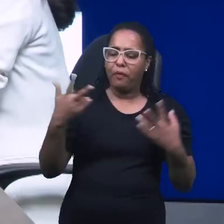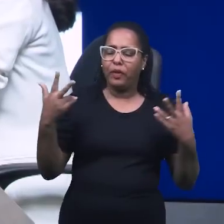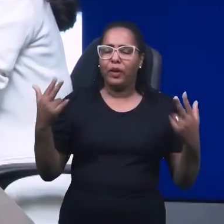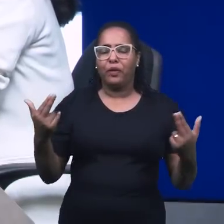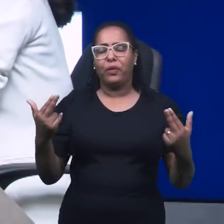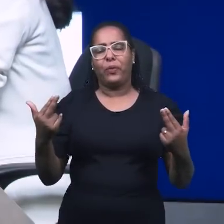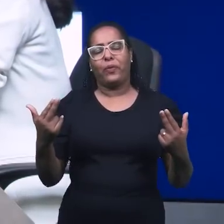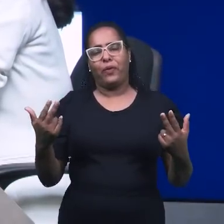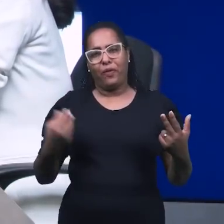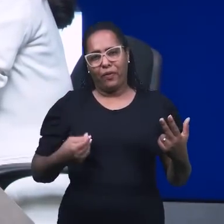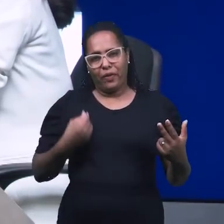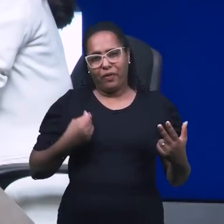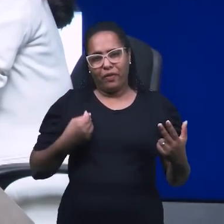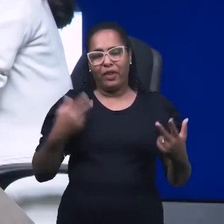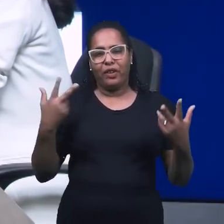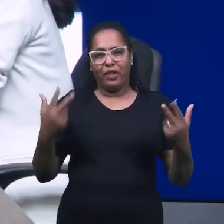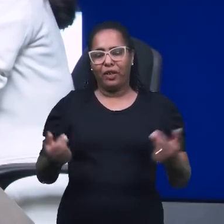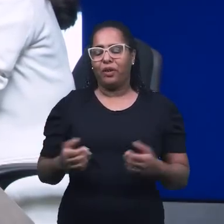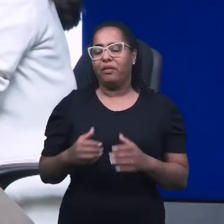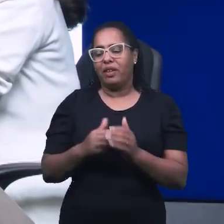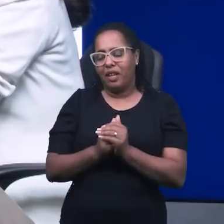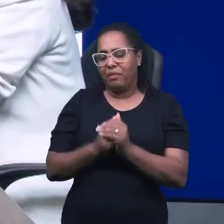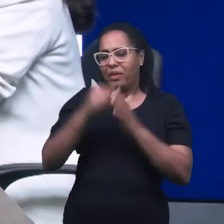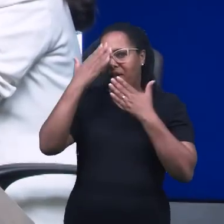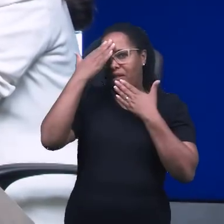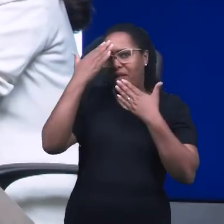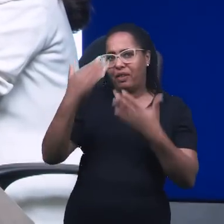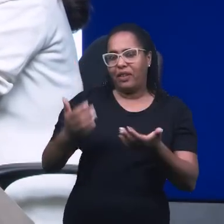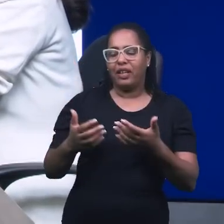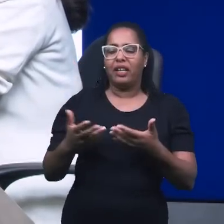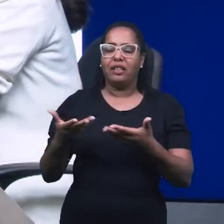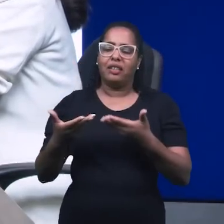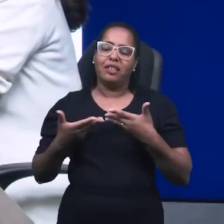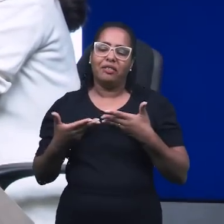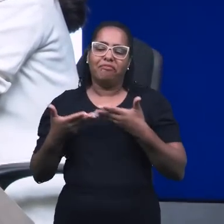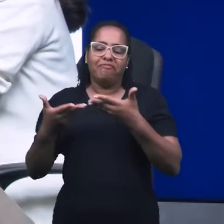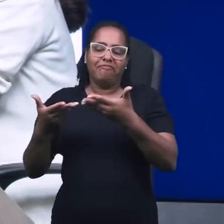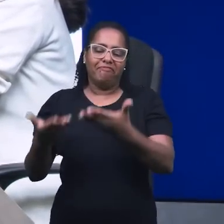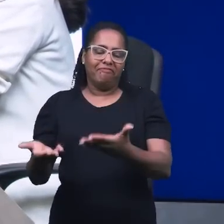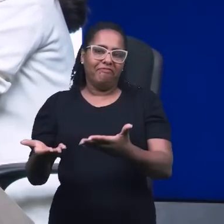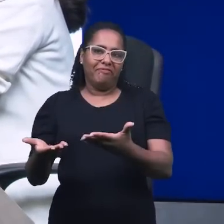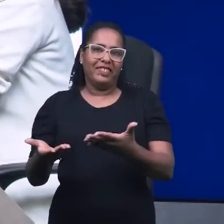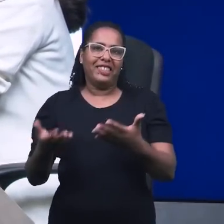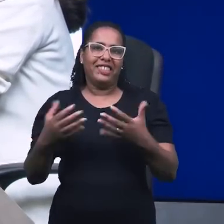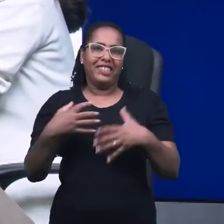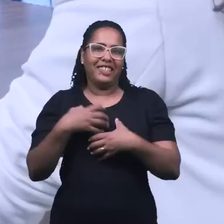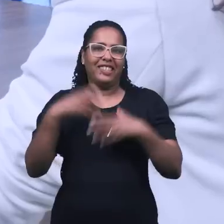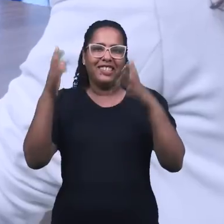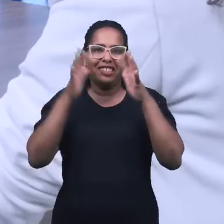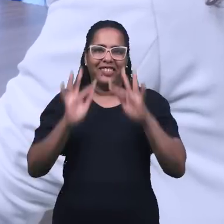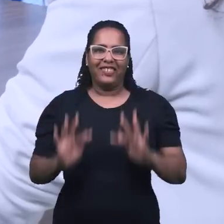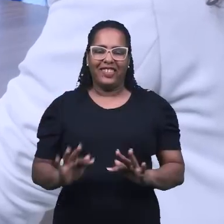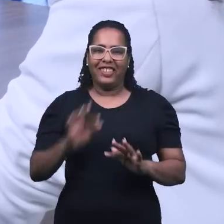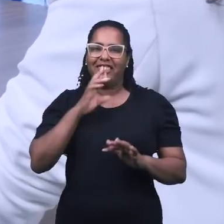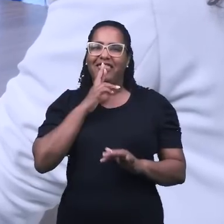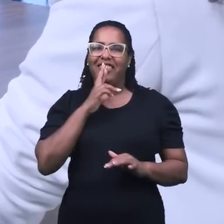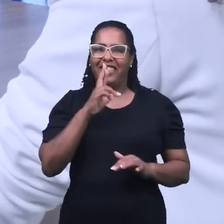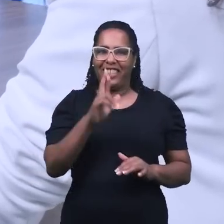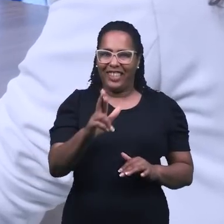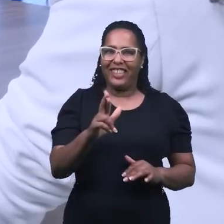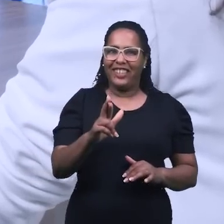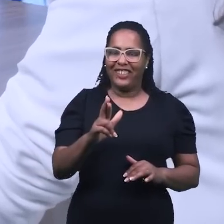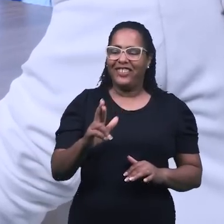mesma situação. Muito obrigada, Letícia. Amém. Eu agradeço muito, né, por ter me recebido aqui. E fiquei muito feliz, porque foi